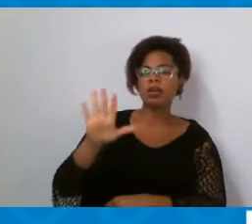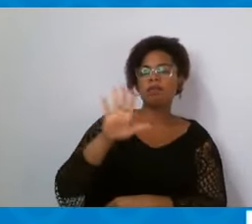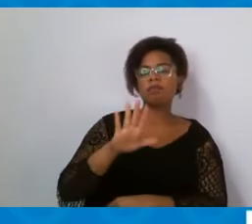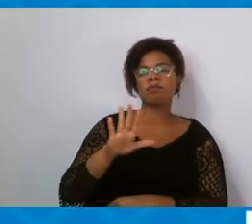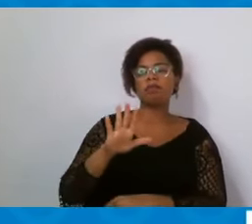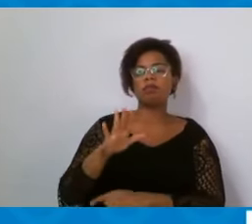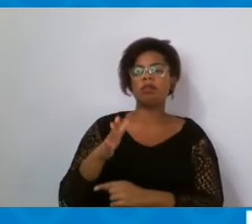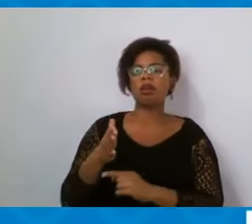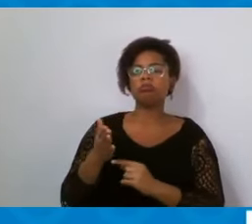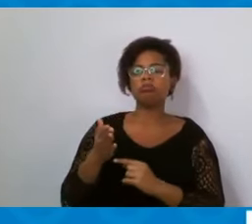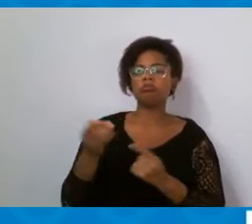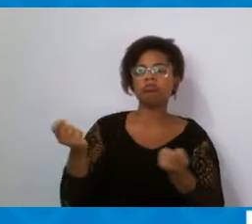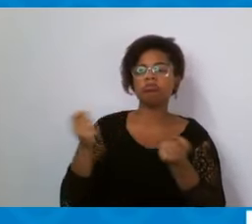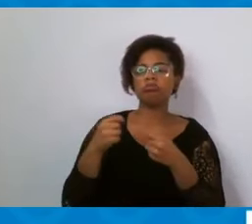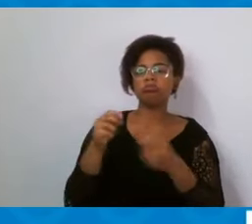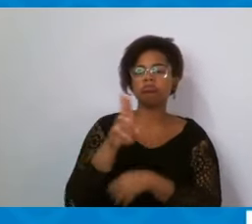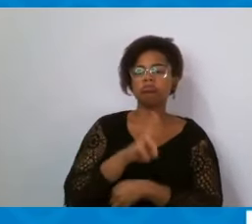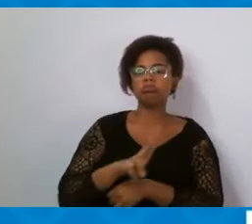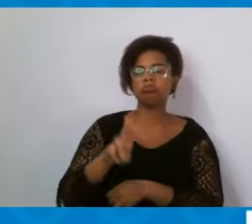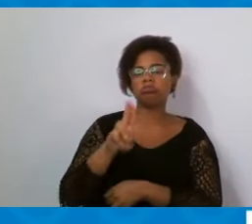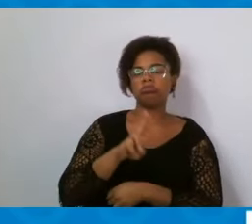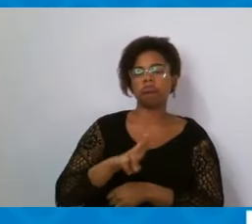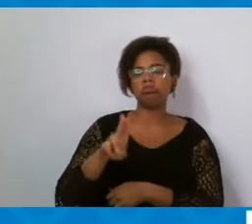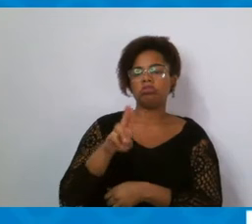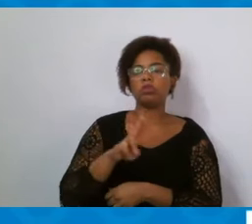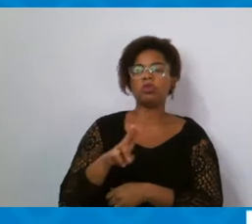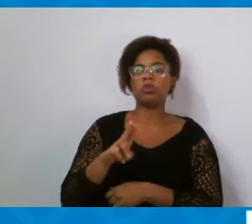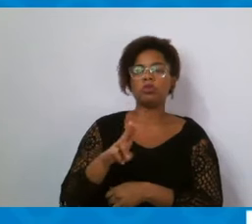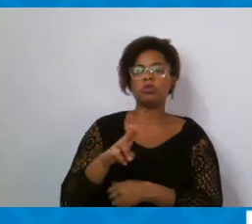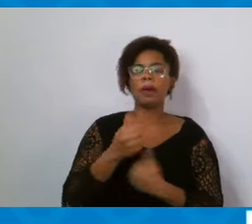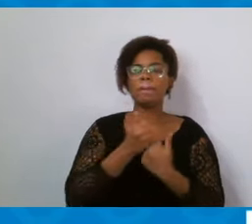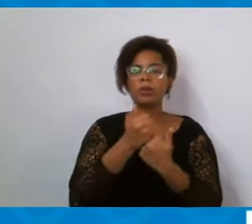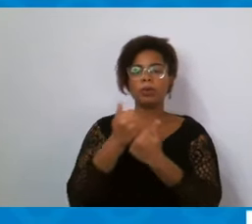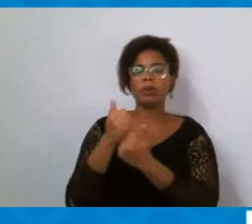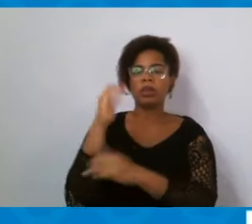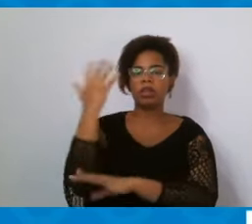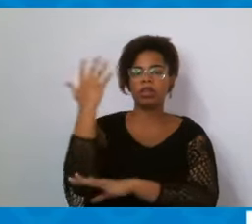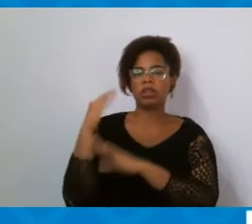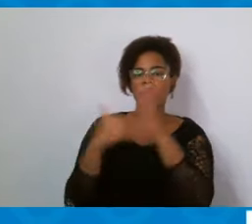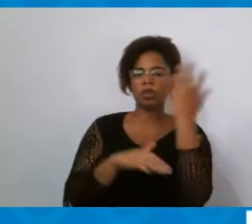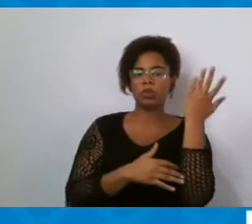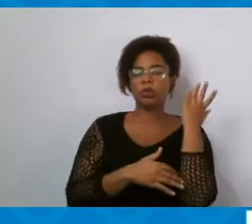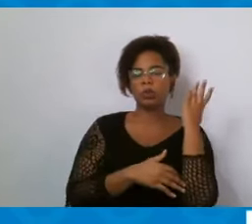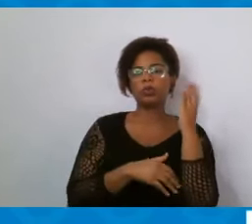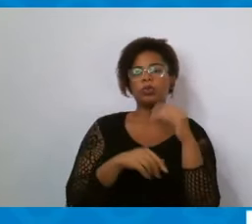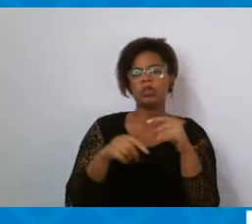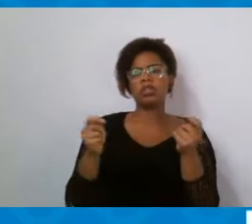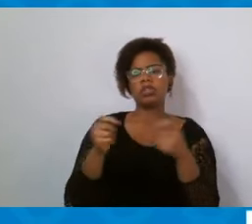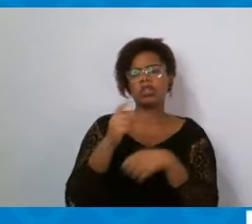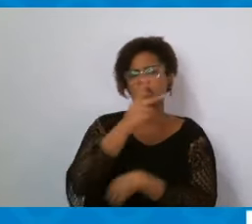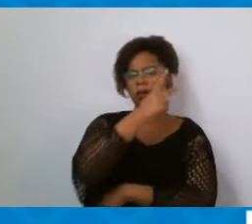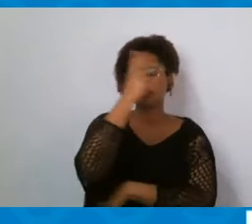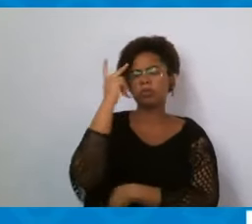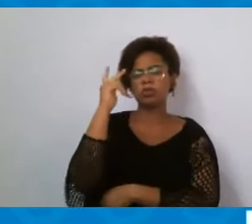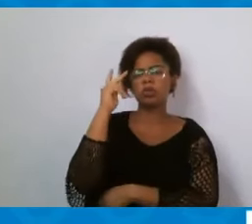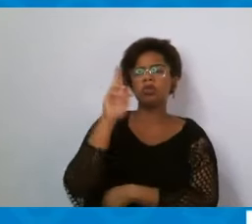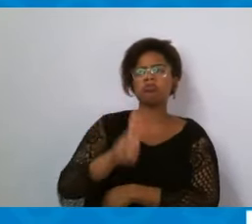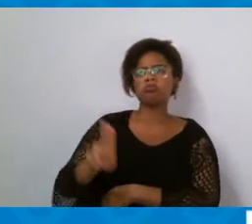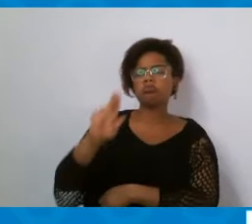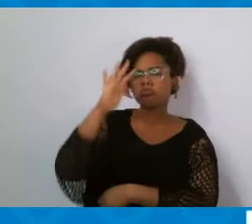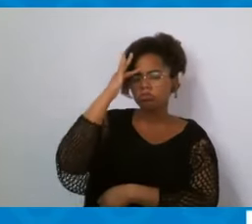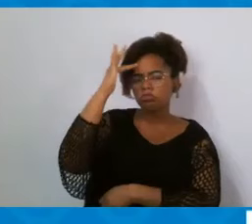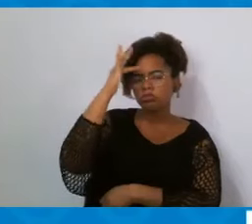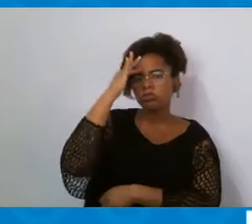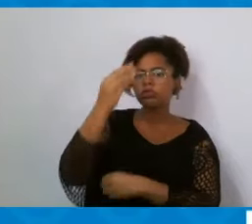usabilidade, por exemplo, do ponto de vista das pessoas que vão trabalhar com aquelas coisas ali. Então, para